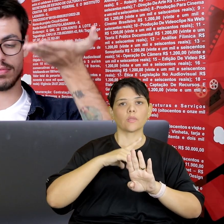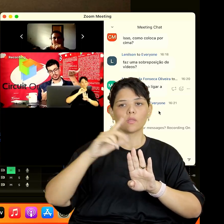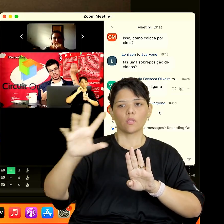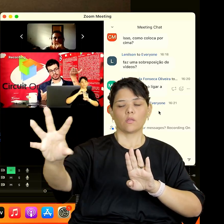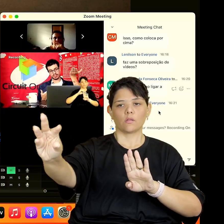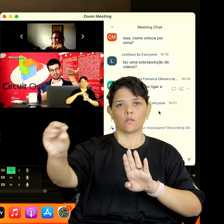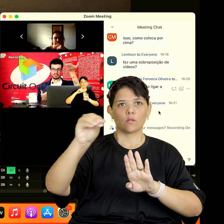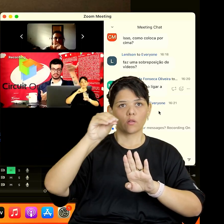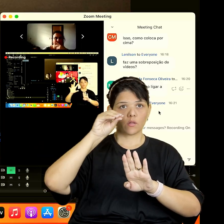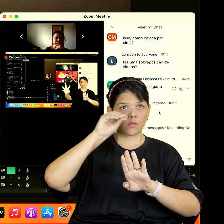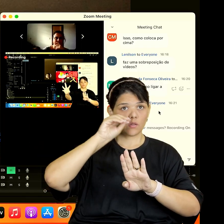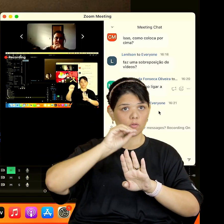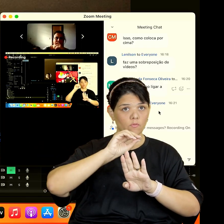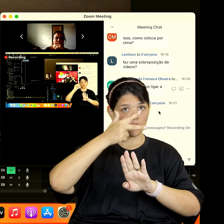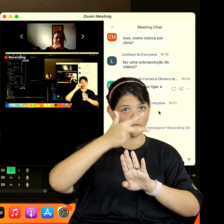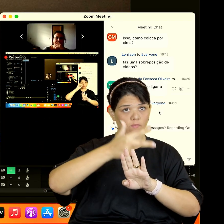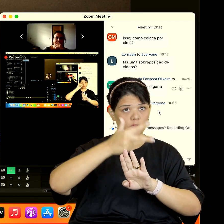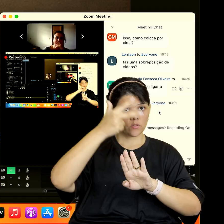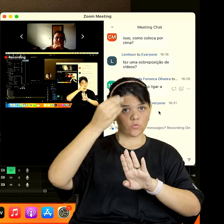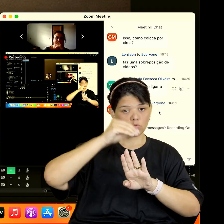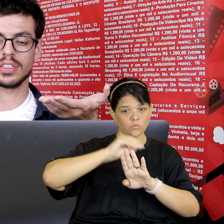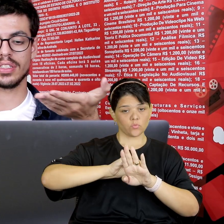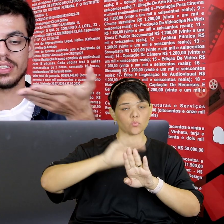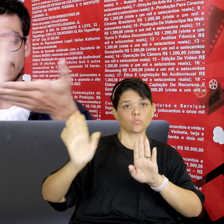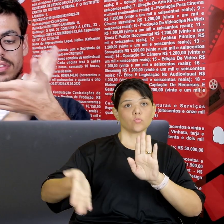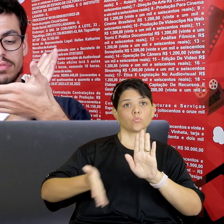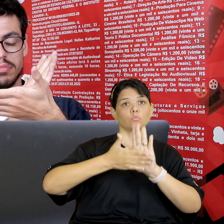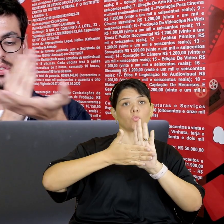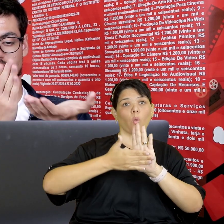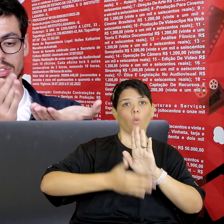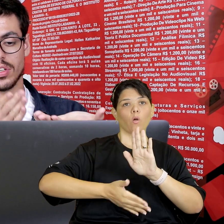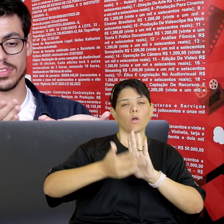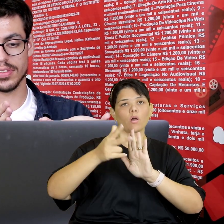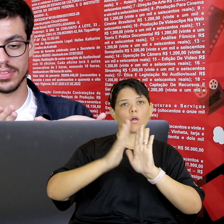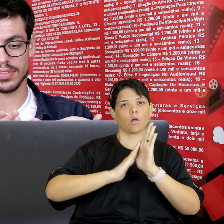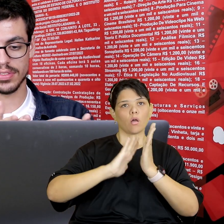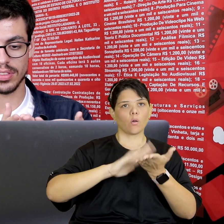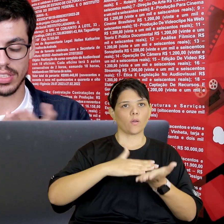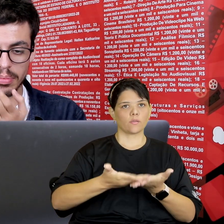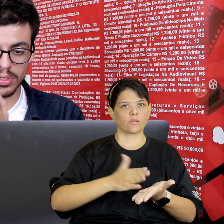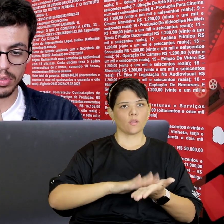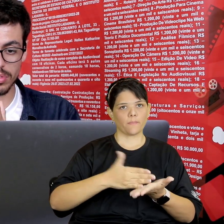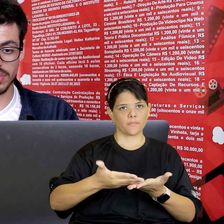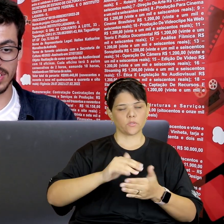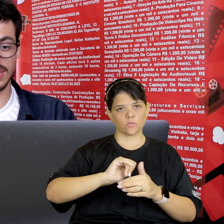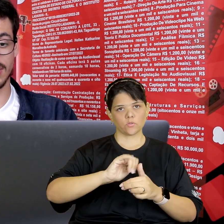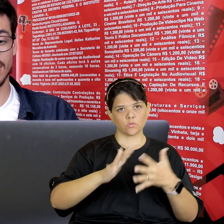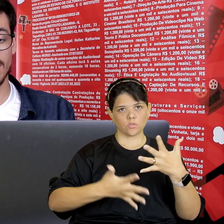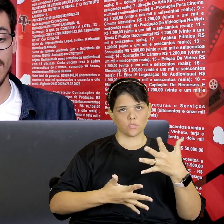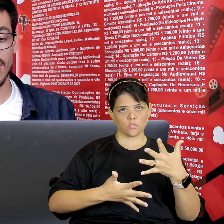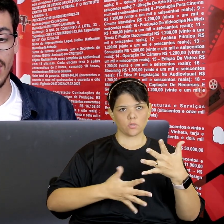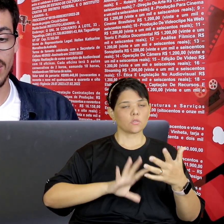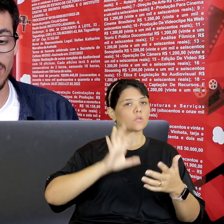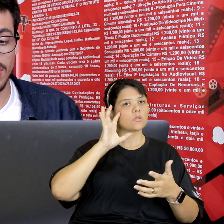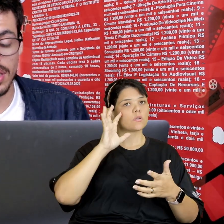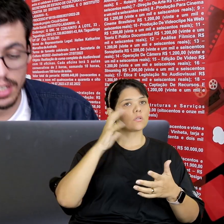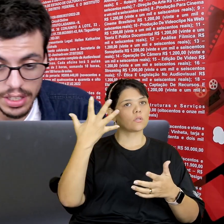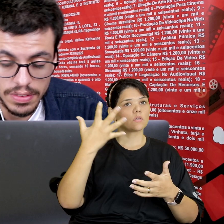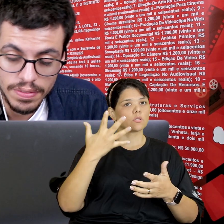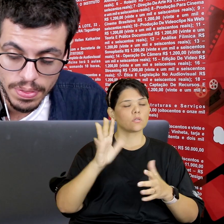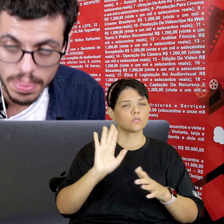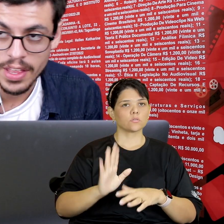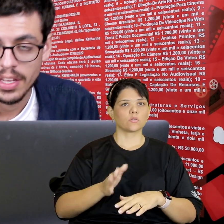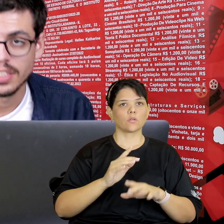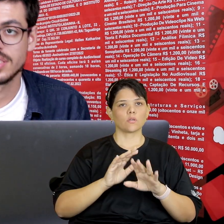quero botar o intérprete por cima. Isso resolve. Não tem muito o que fazer.